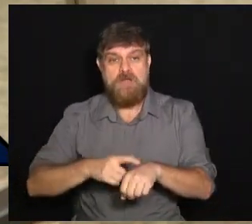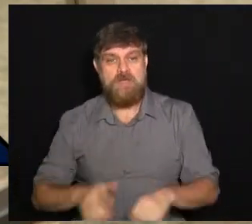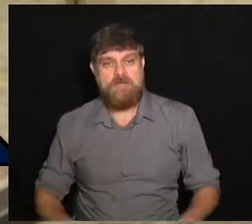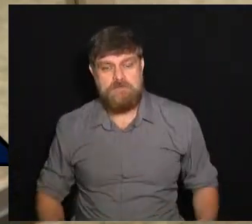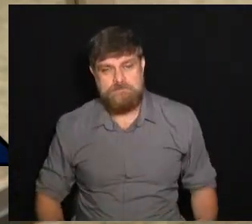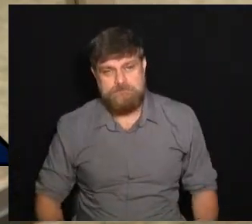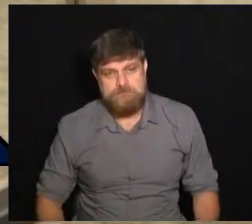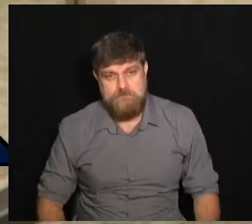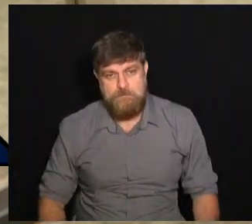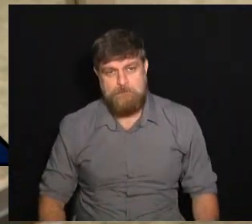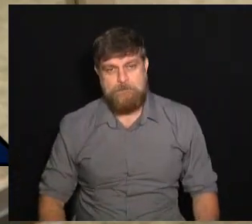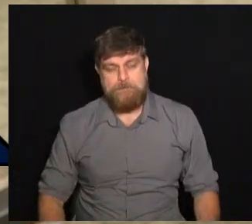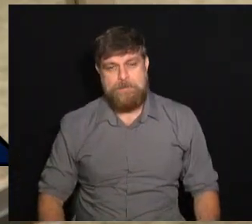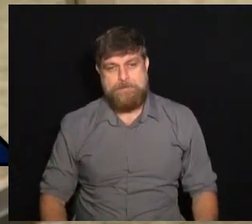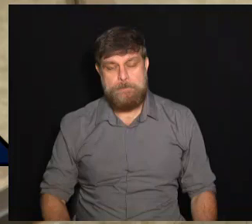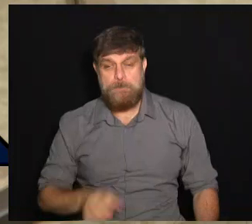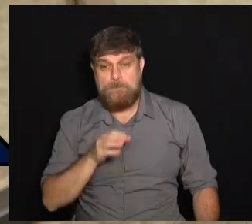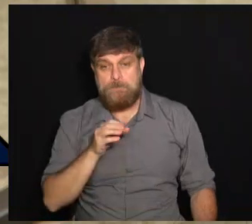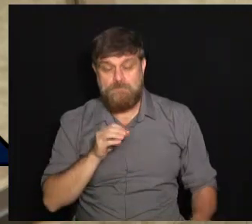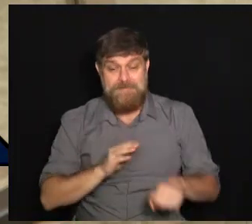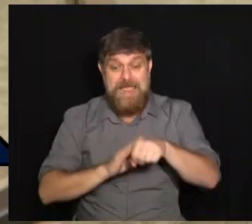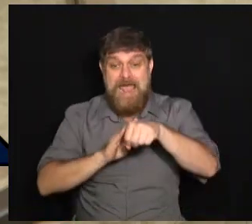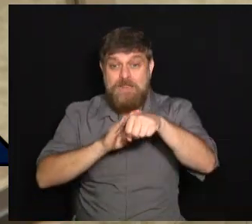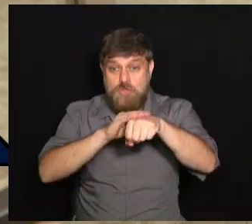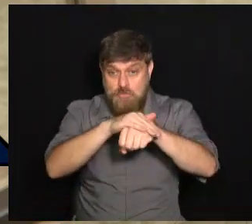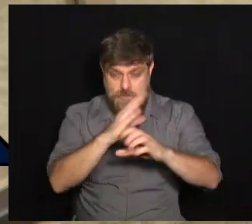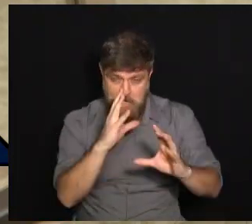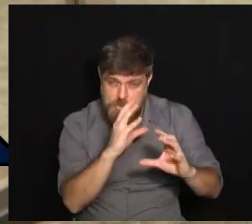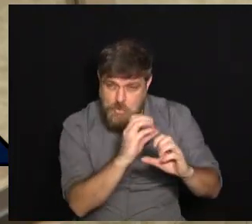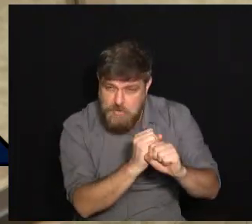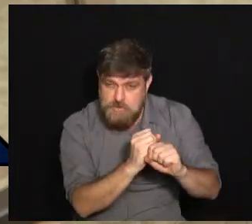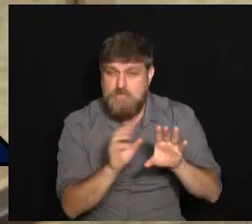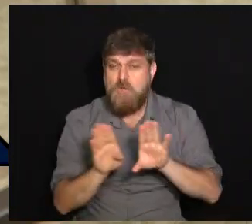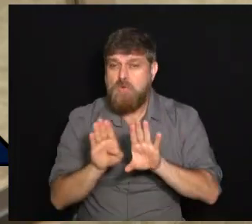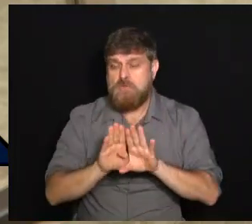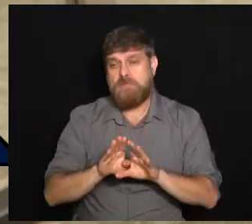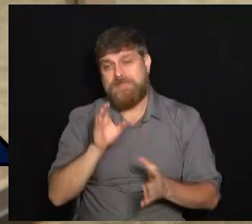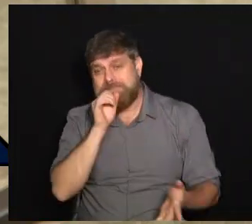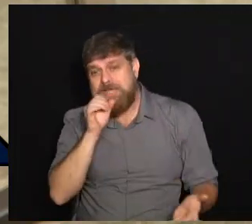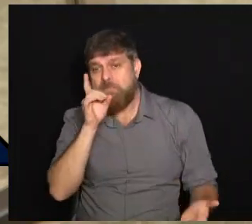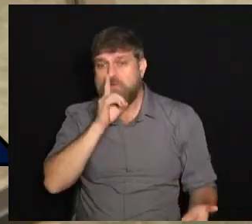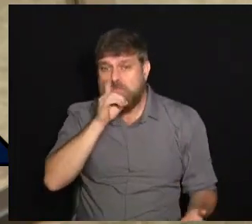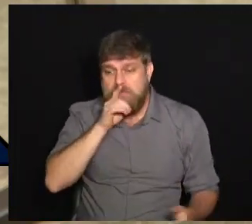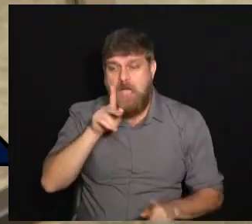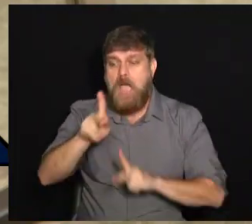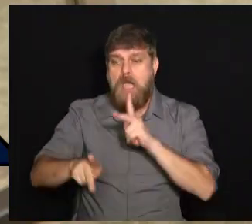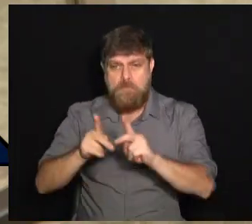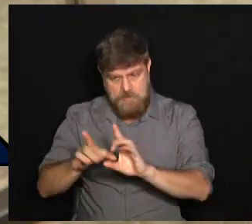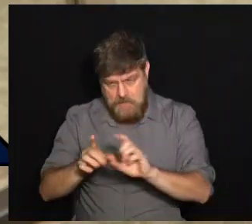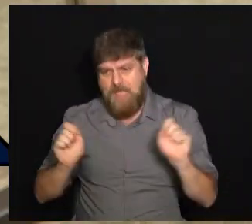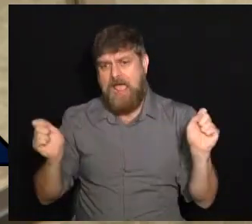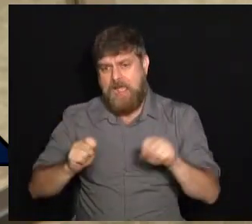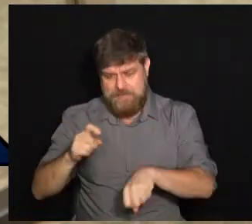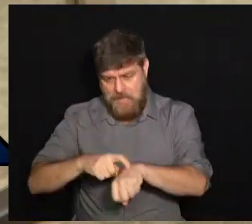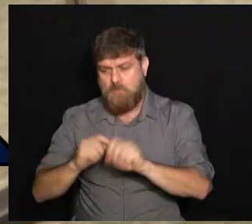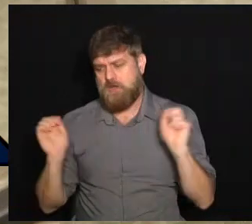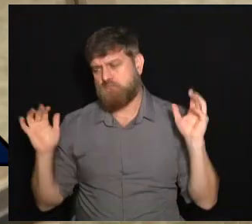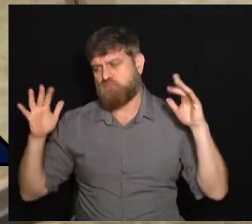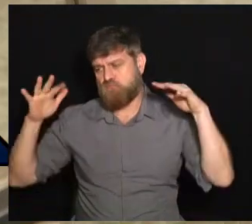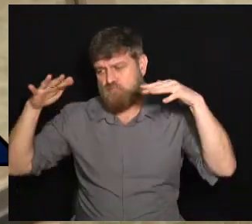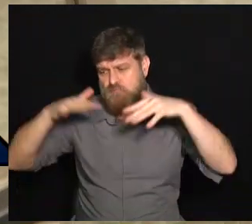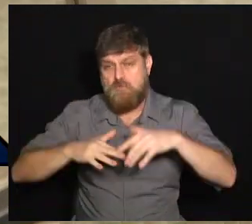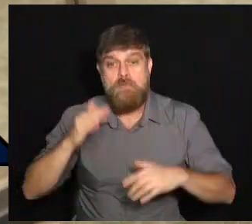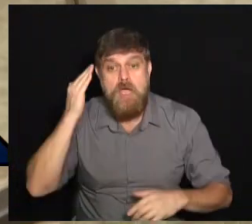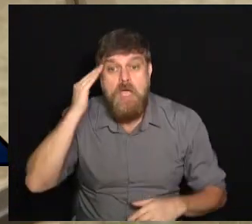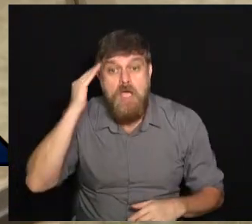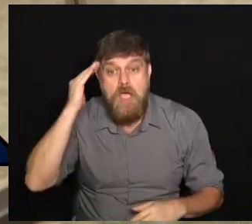sessões de audiência pública noturna e também nos finais de semana, para que a população possa se inteirar do assunto,